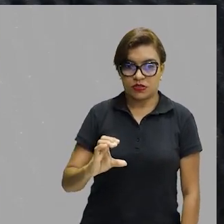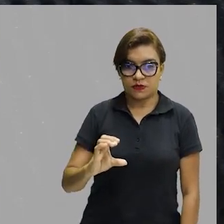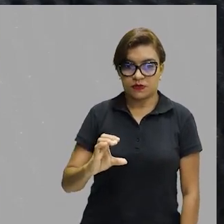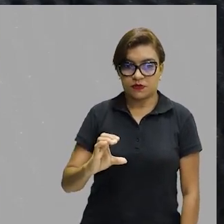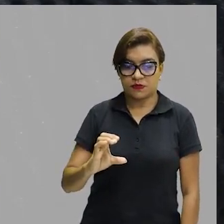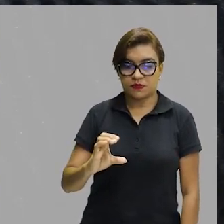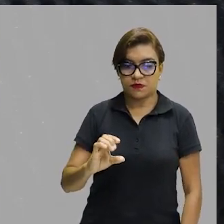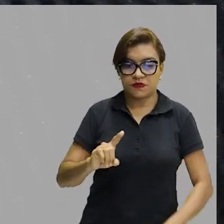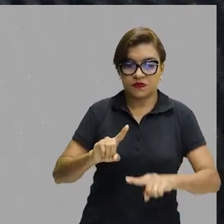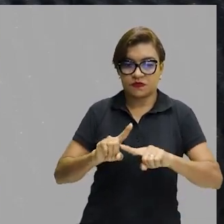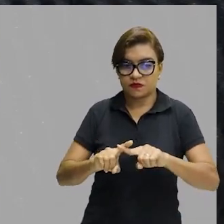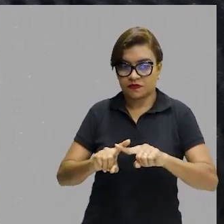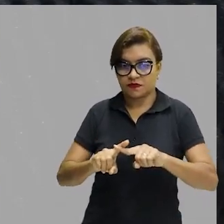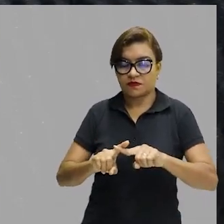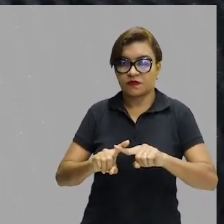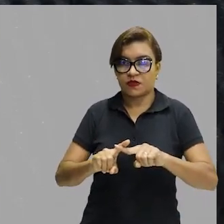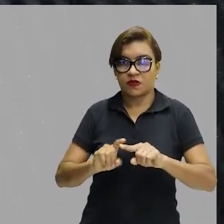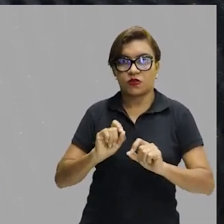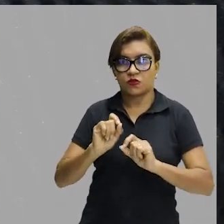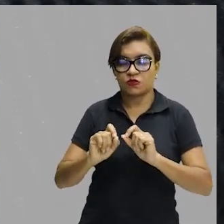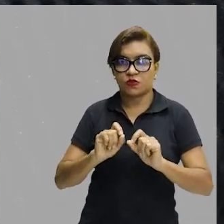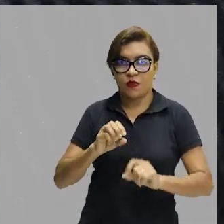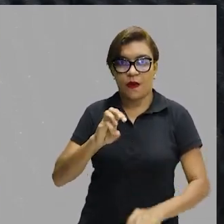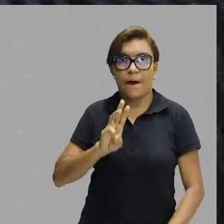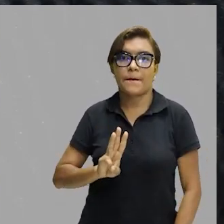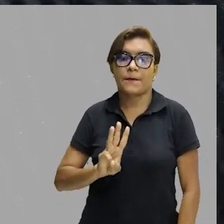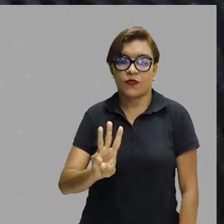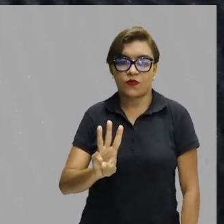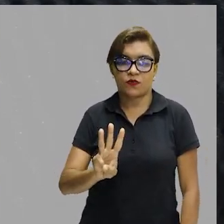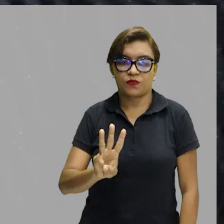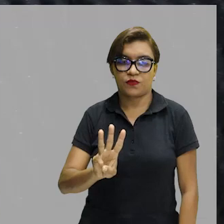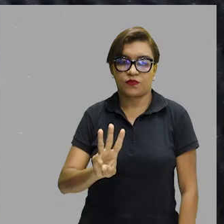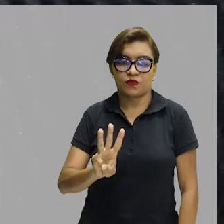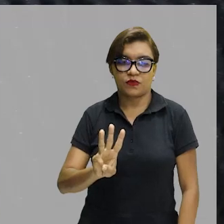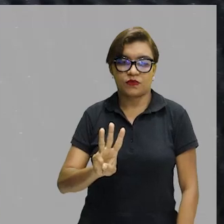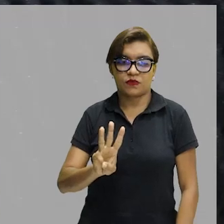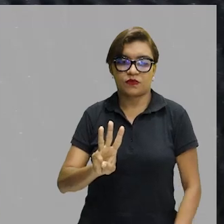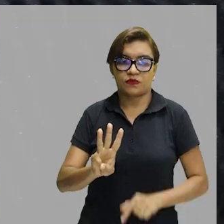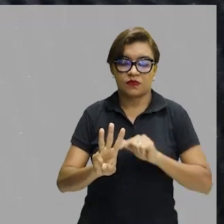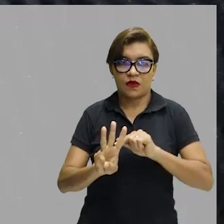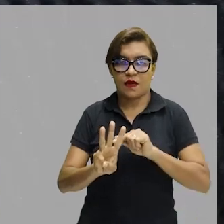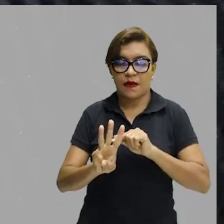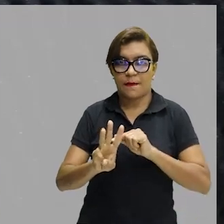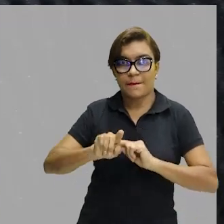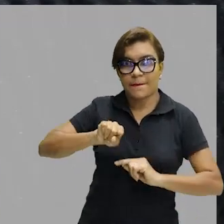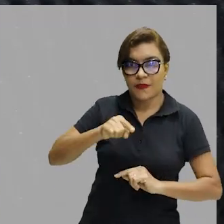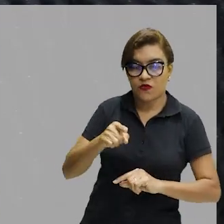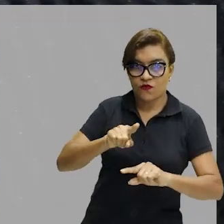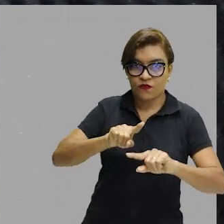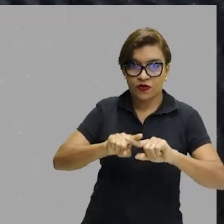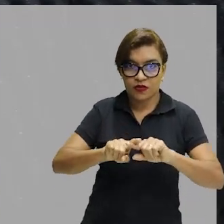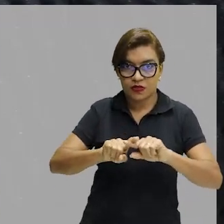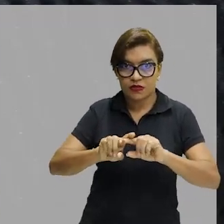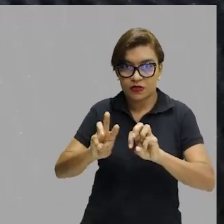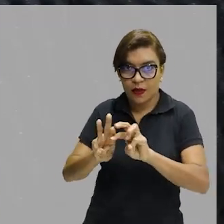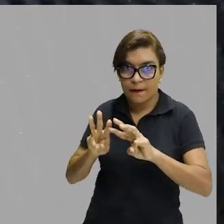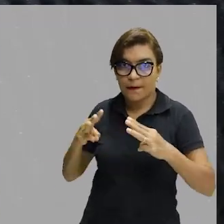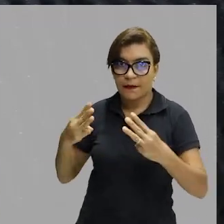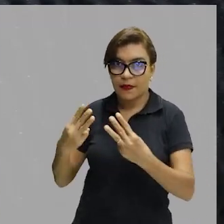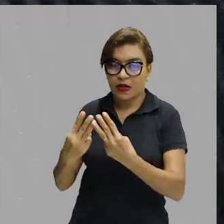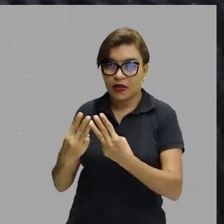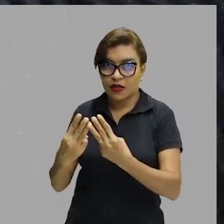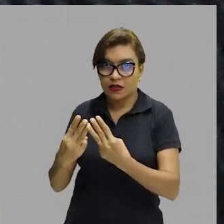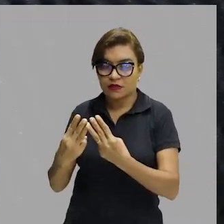Kc, vezes a sua molalidade, que vai ser 1000 vezes a massa do